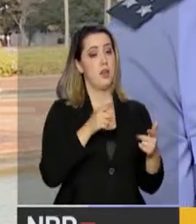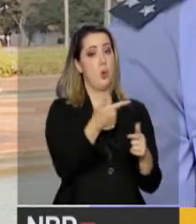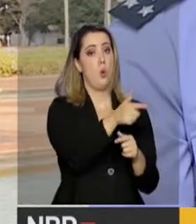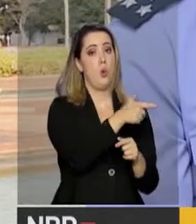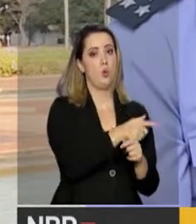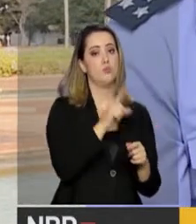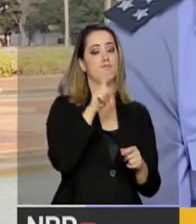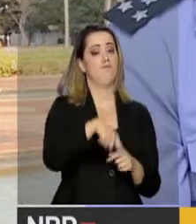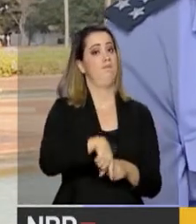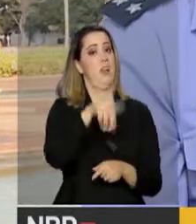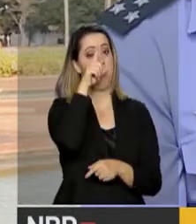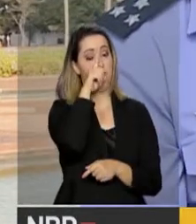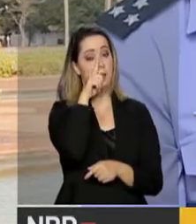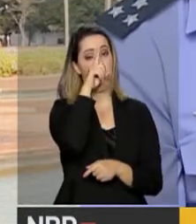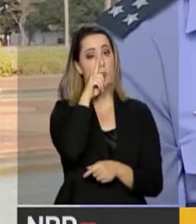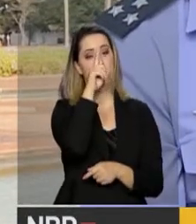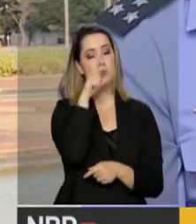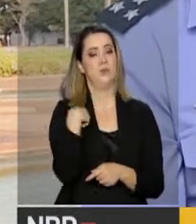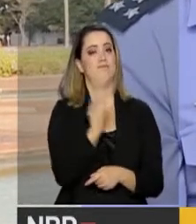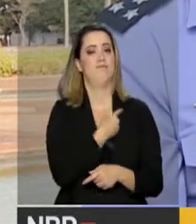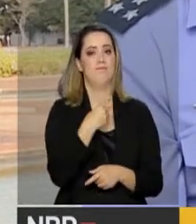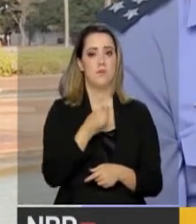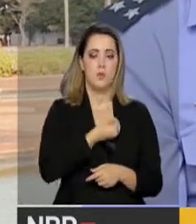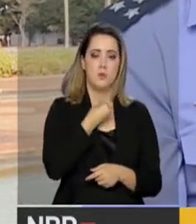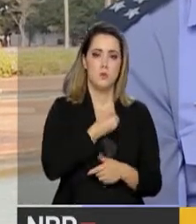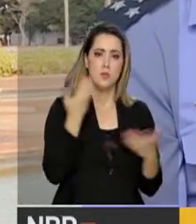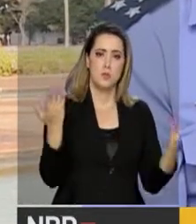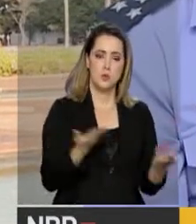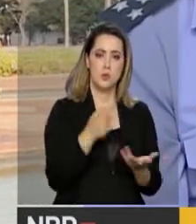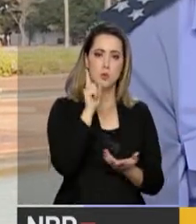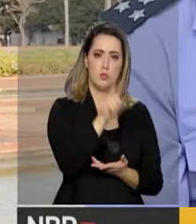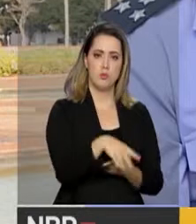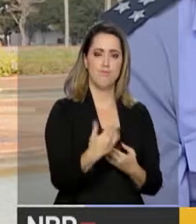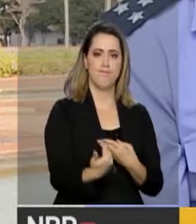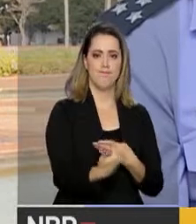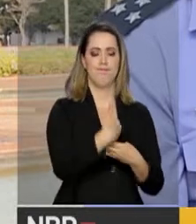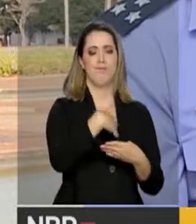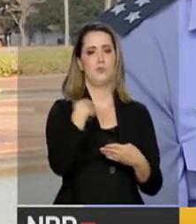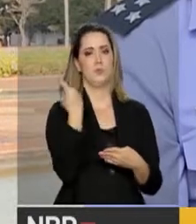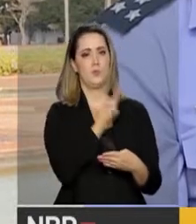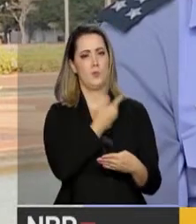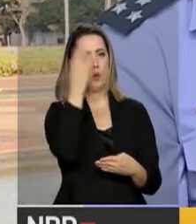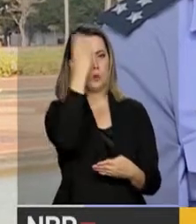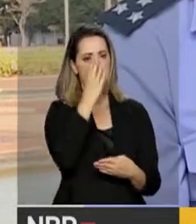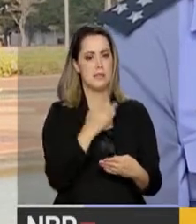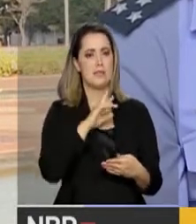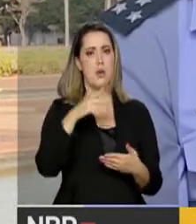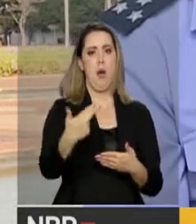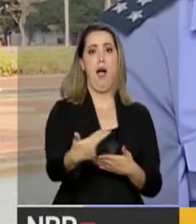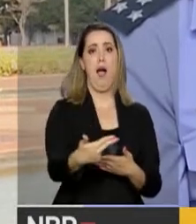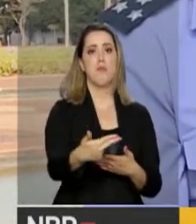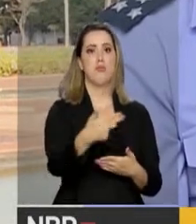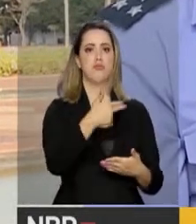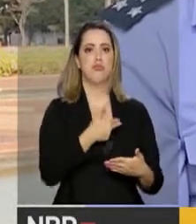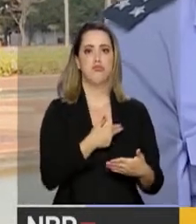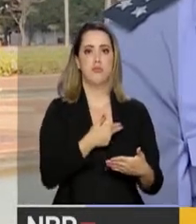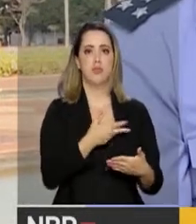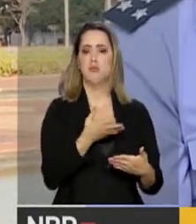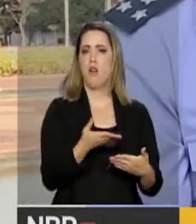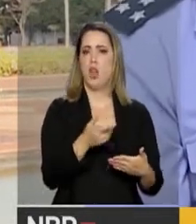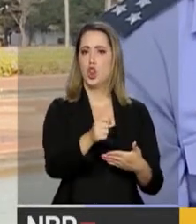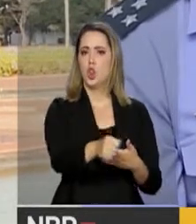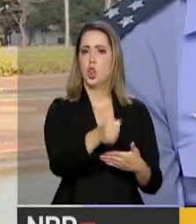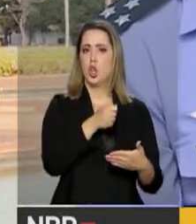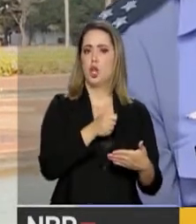para nós, que é o que vivemos hoje no nosso país. Então, entram no nosso país diversos tipos de armamento, drogas, coisas